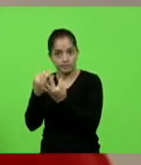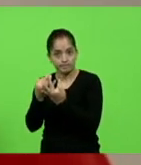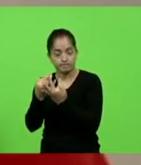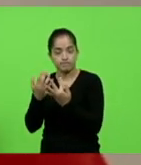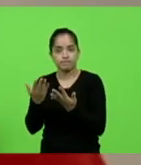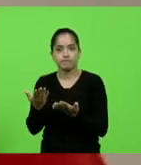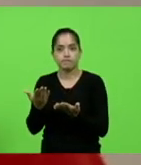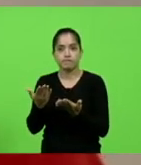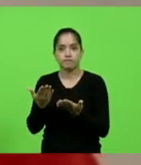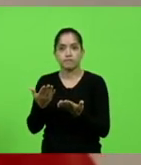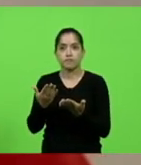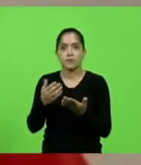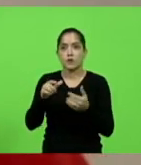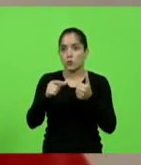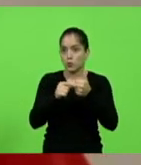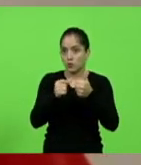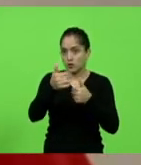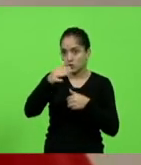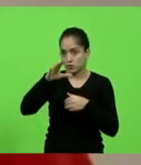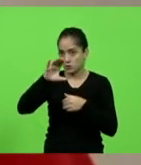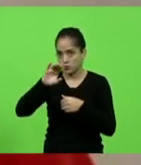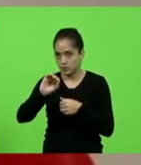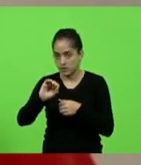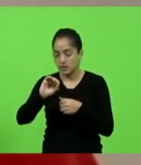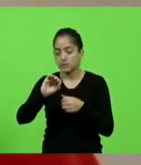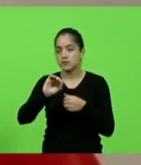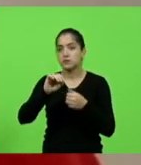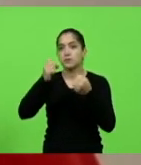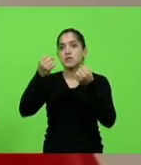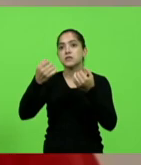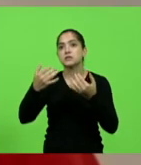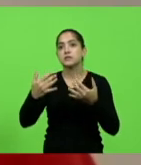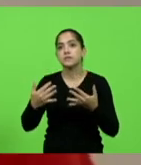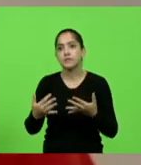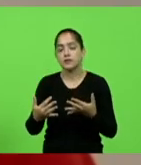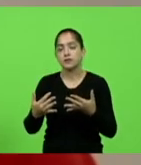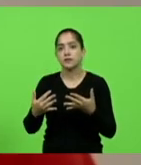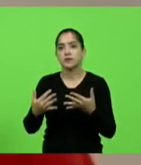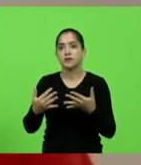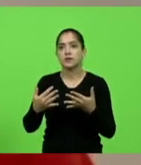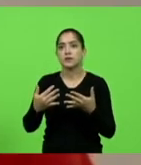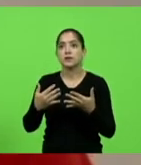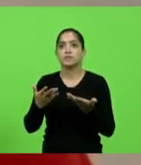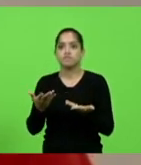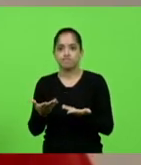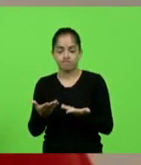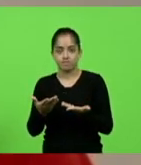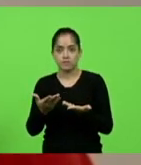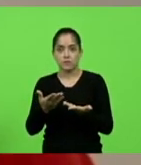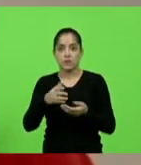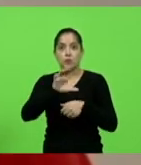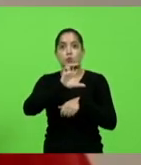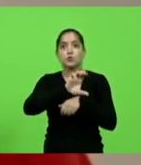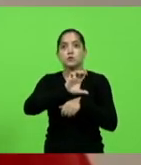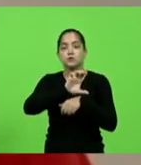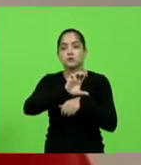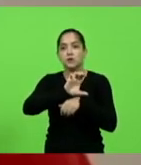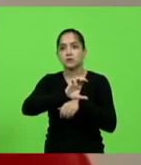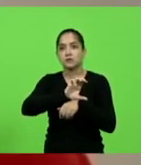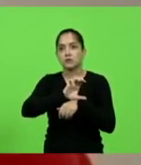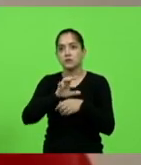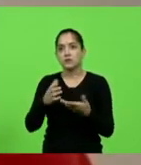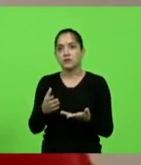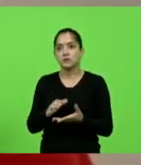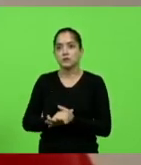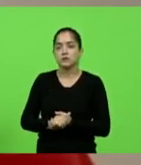O artigo 10 ainda traz elemento que onera o Estado de Santa Catarina. E não é só o